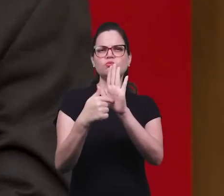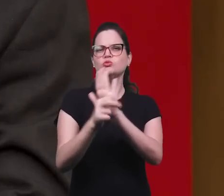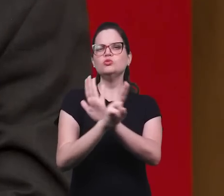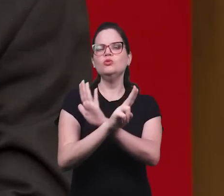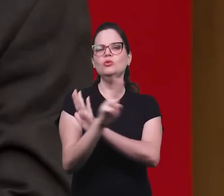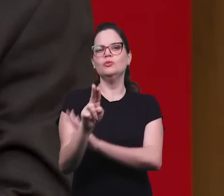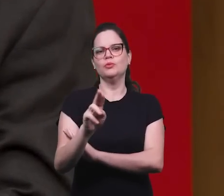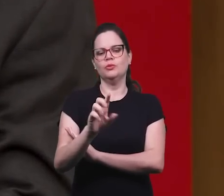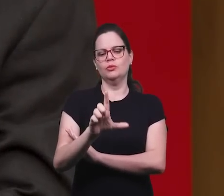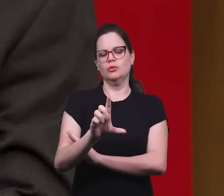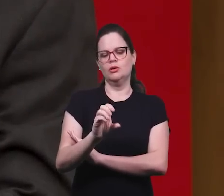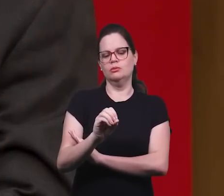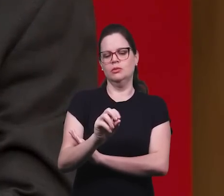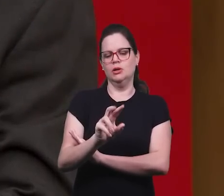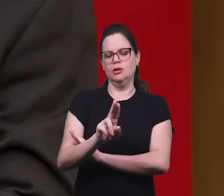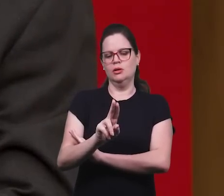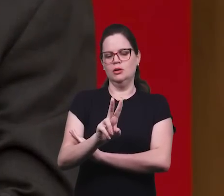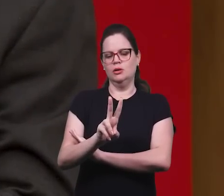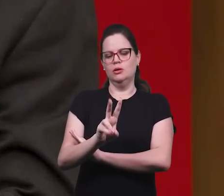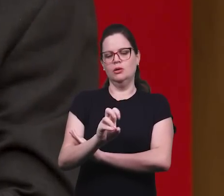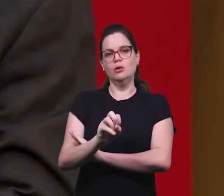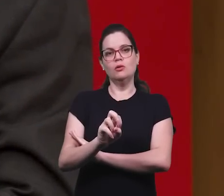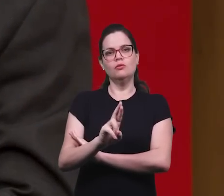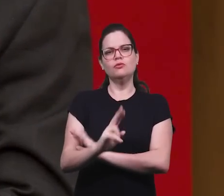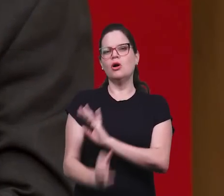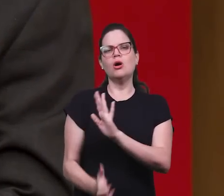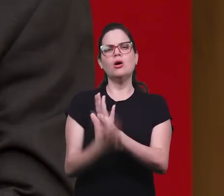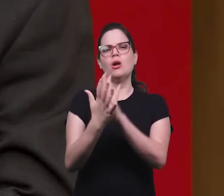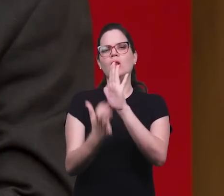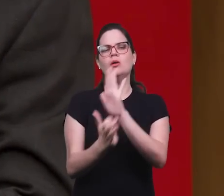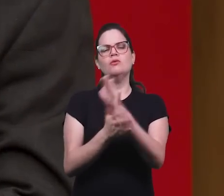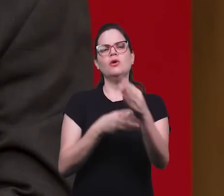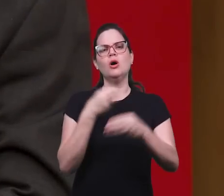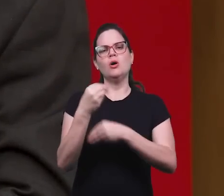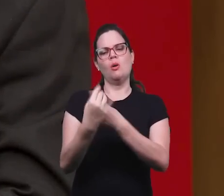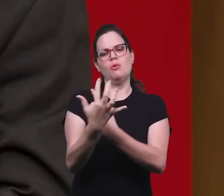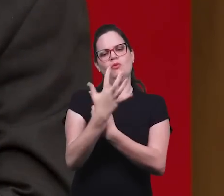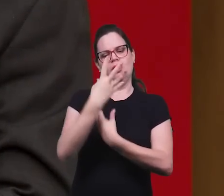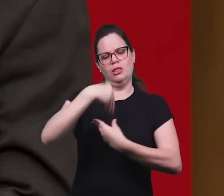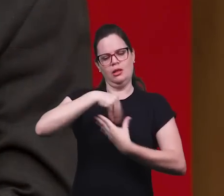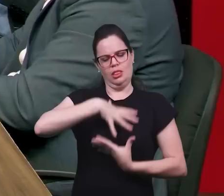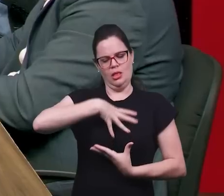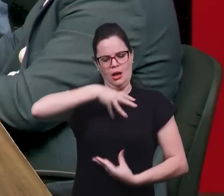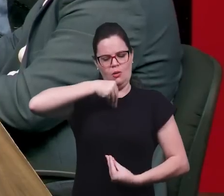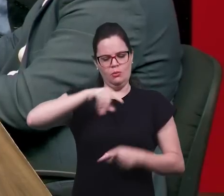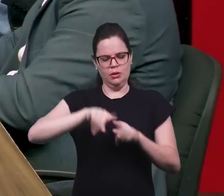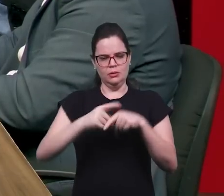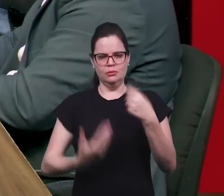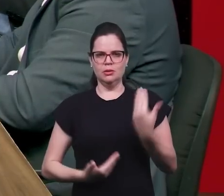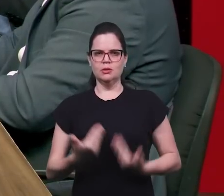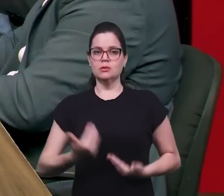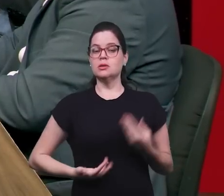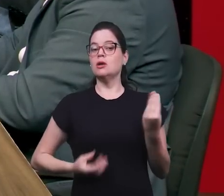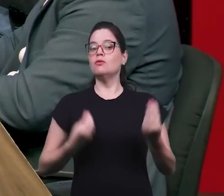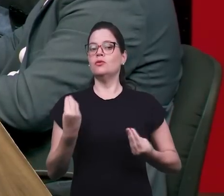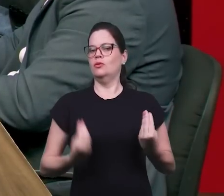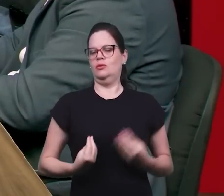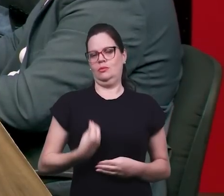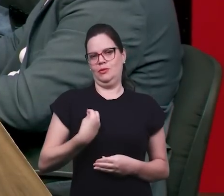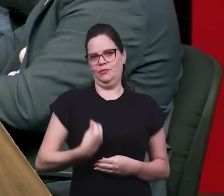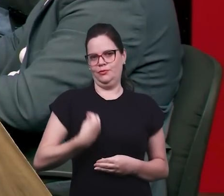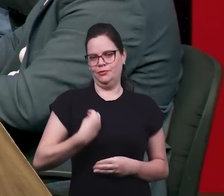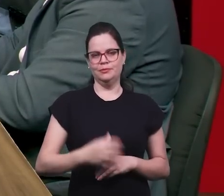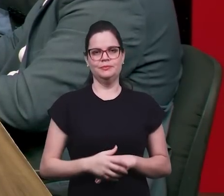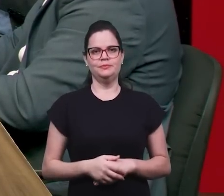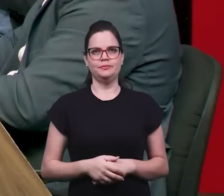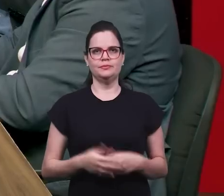do homem, e o que isso significa também na vida do servo. E para a gente poder introduzir, a gente sempre vai começar